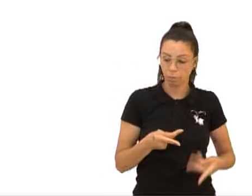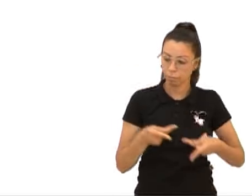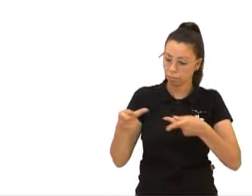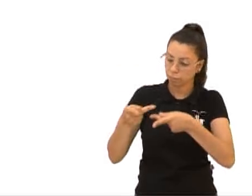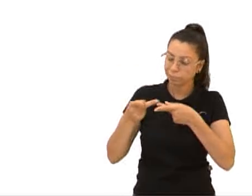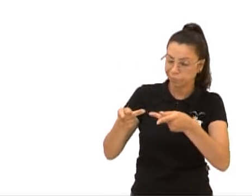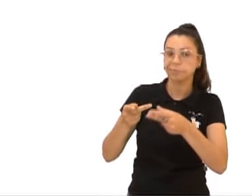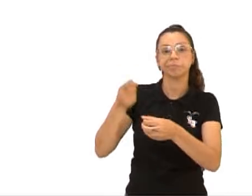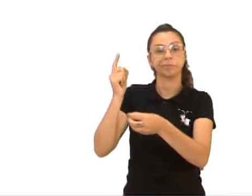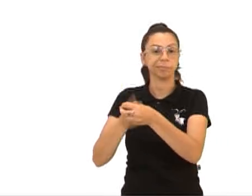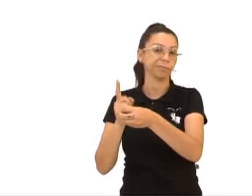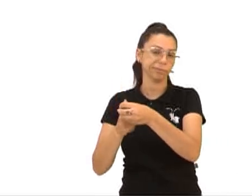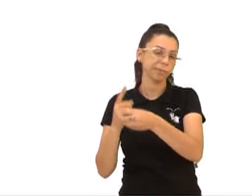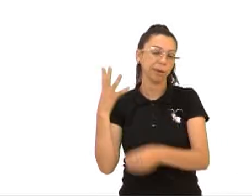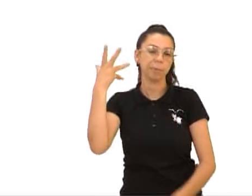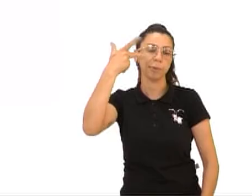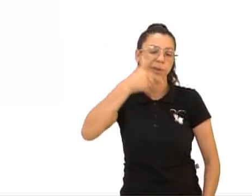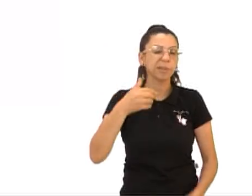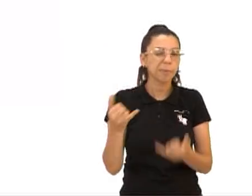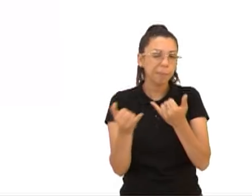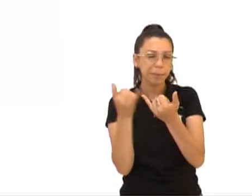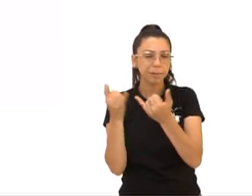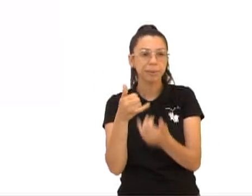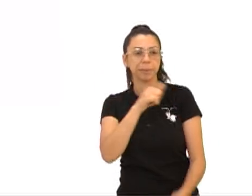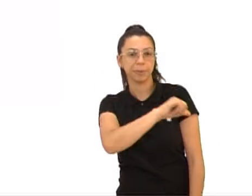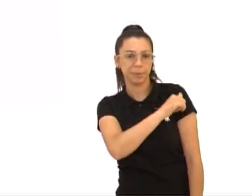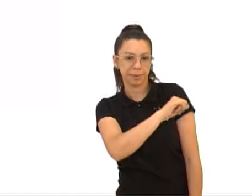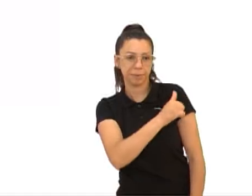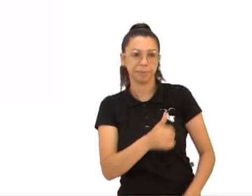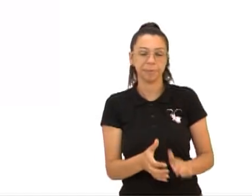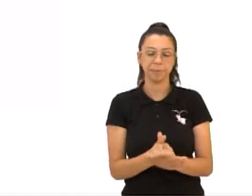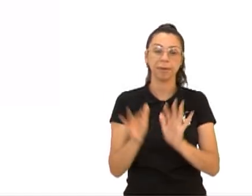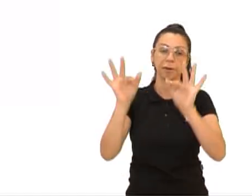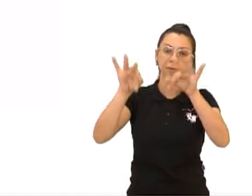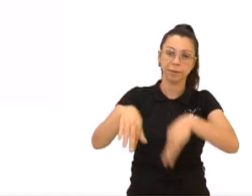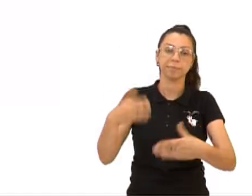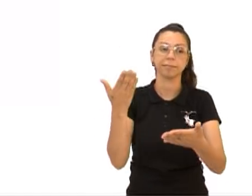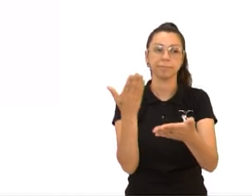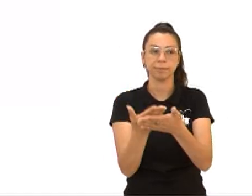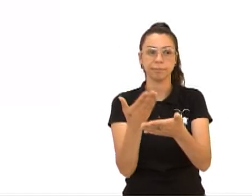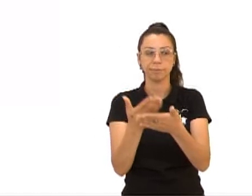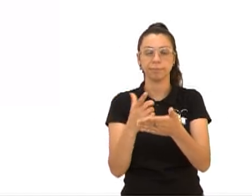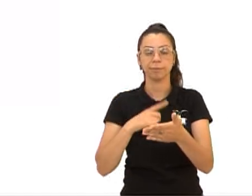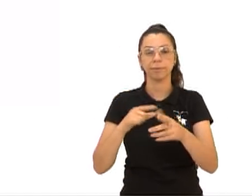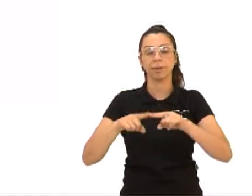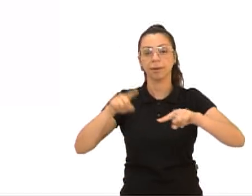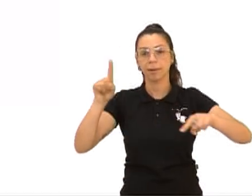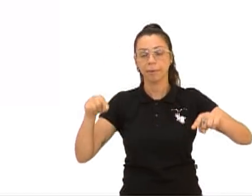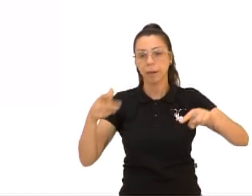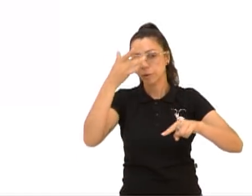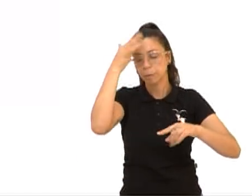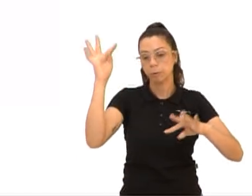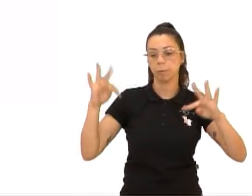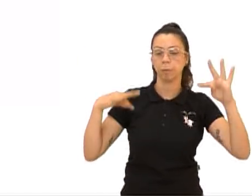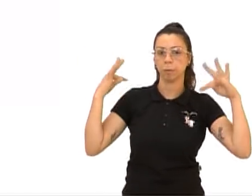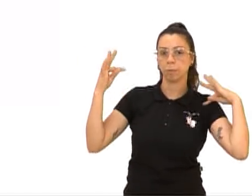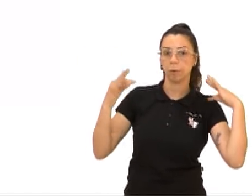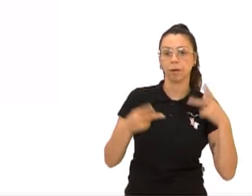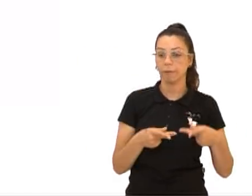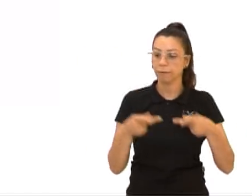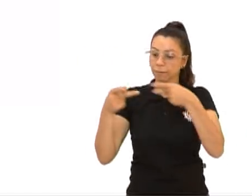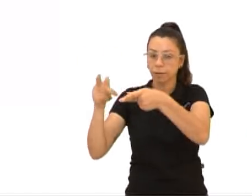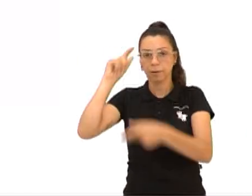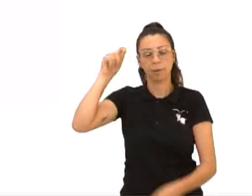cidade muito bonita aí, parece o Rio de Janeiro. E finalizando a nossa aula de hoje, a média anual de turistas internacionais na África,